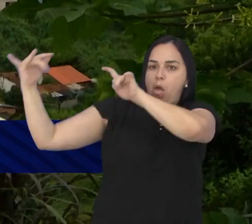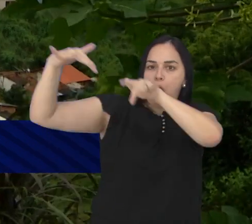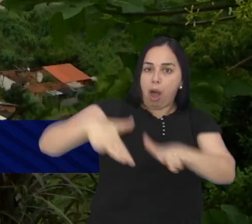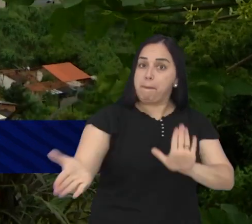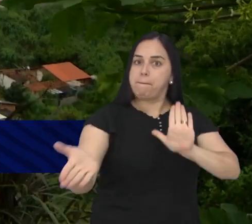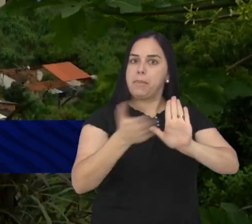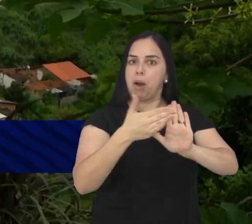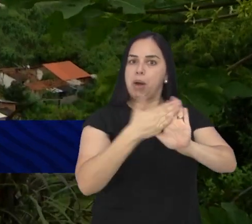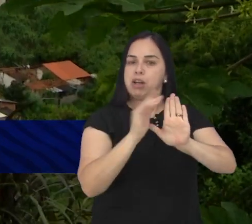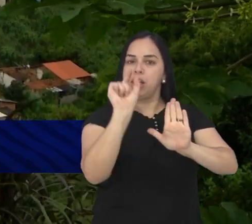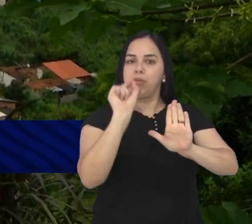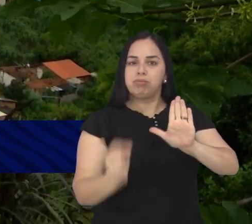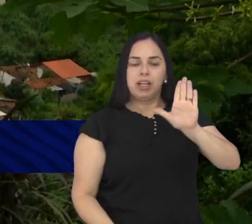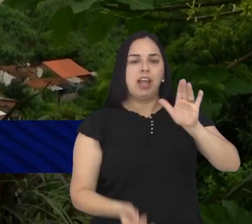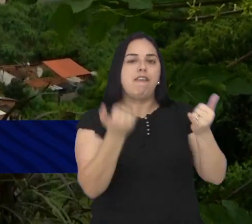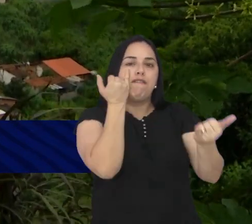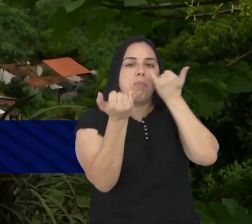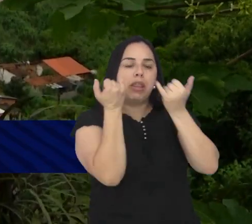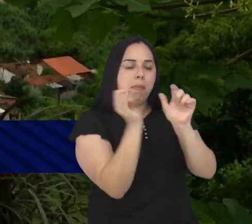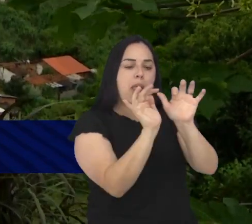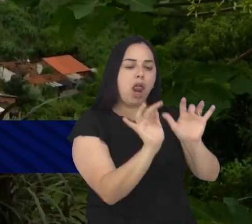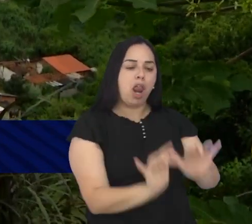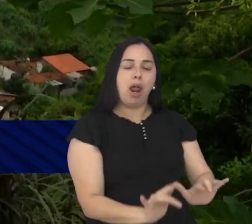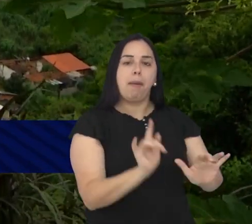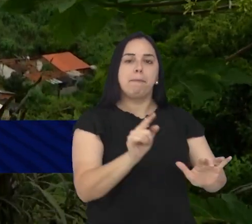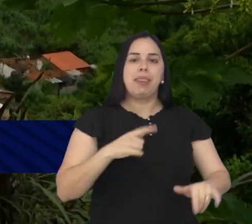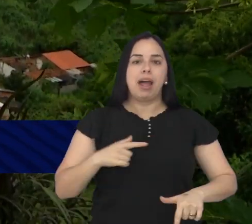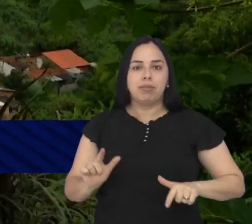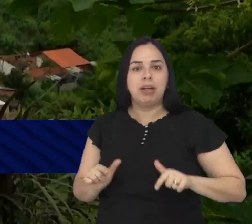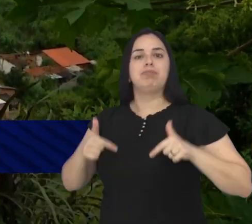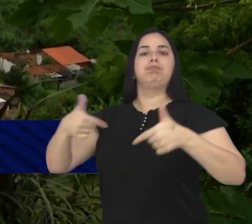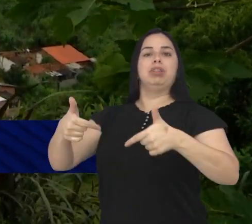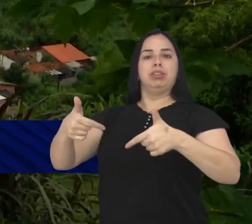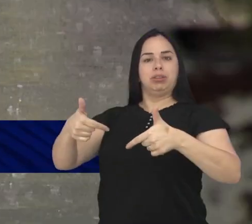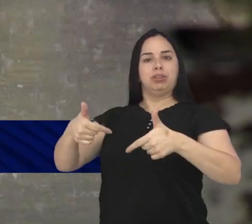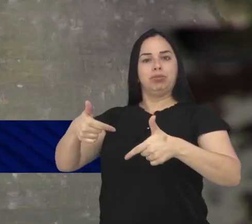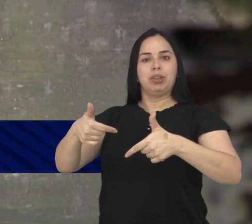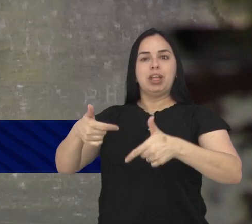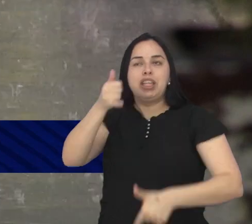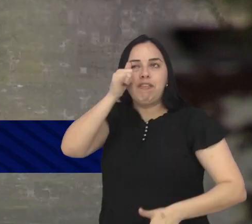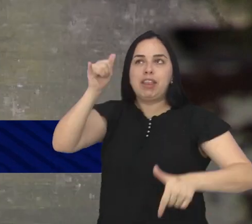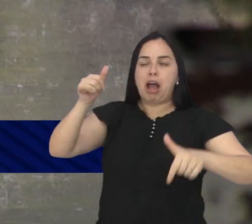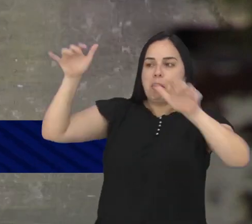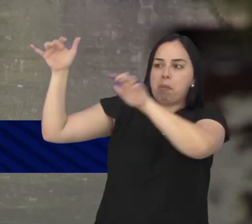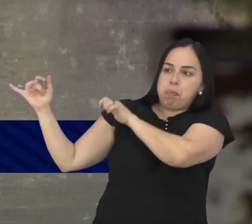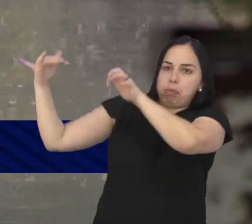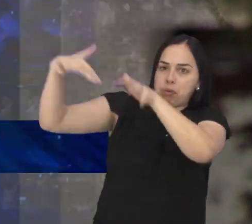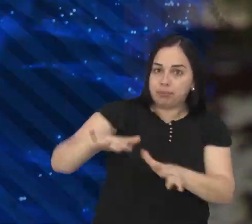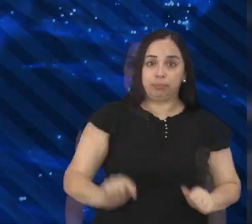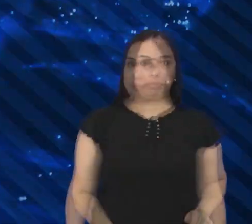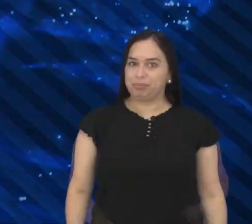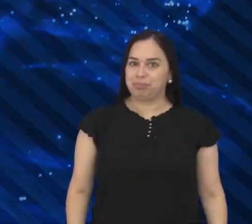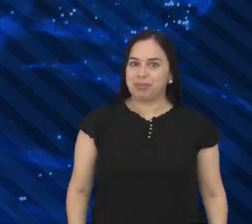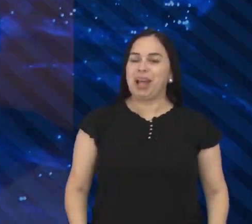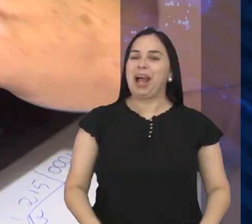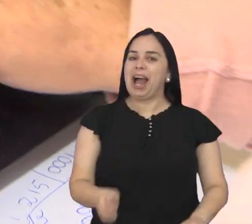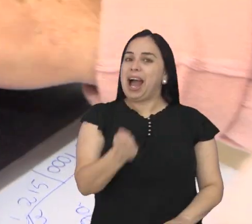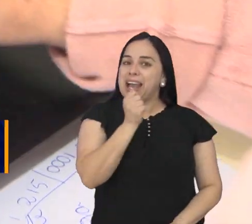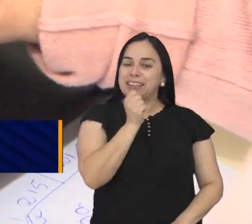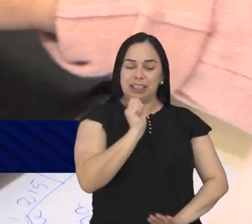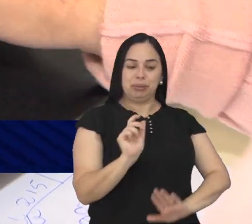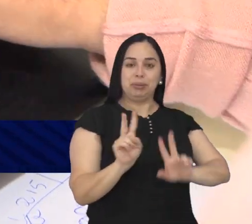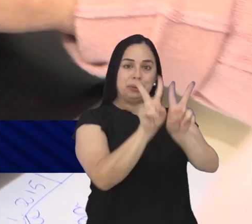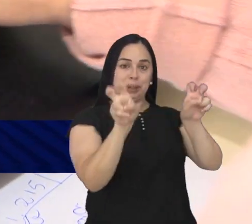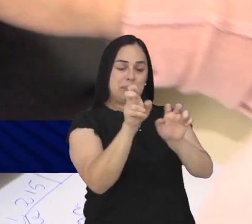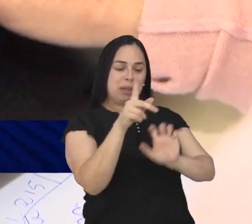de desastres em São José. Proposta é criar um banco de dados para ajudar nas ações preventivas. Ainda